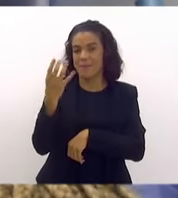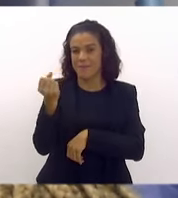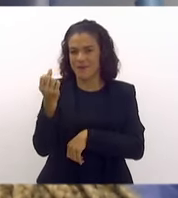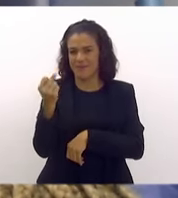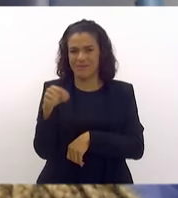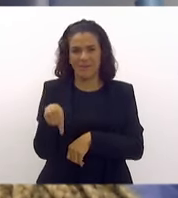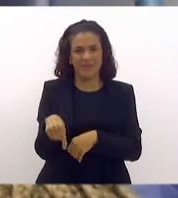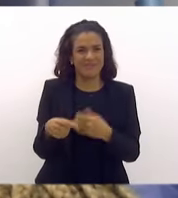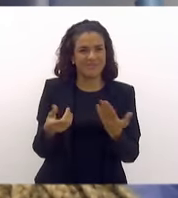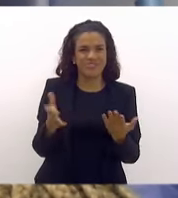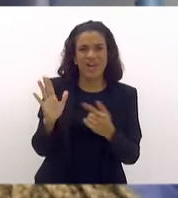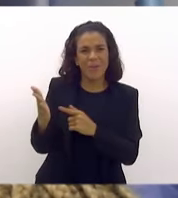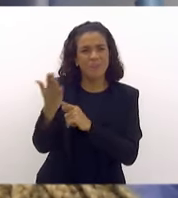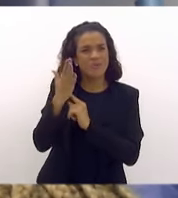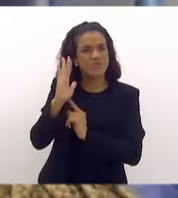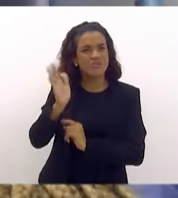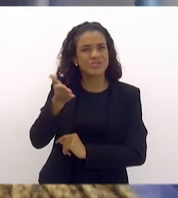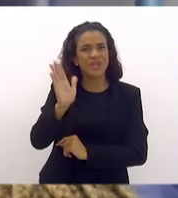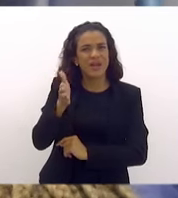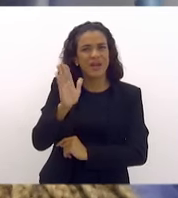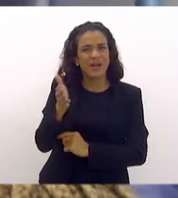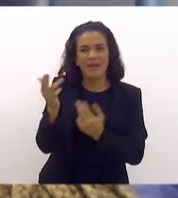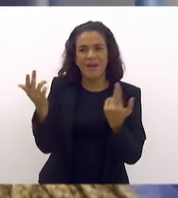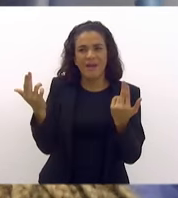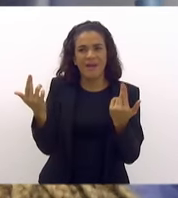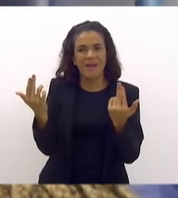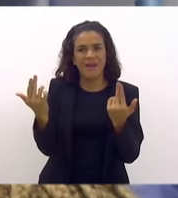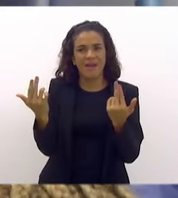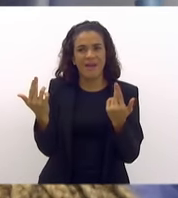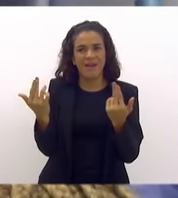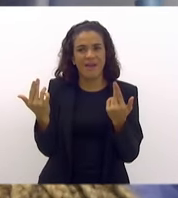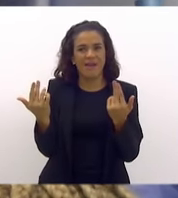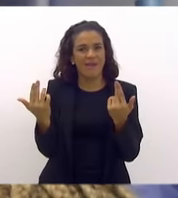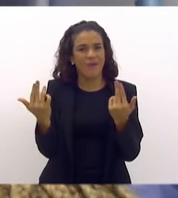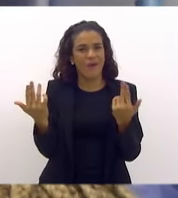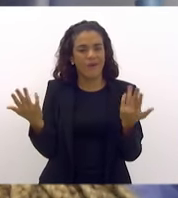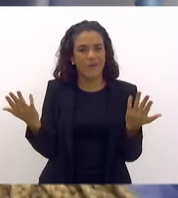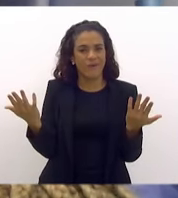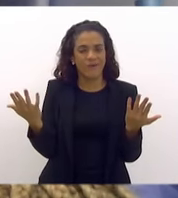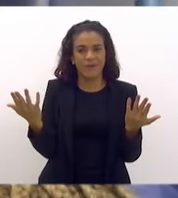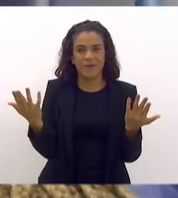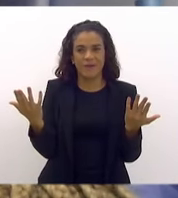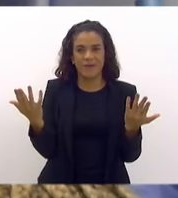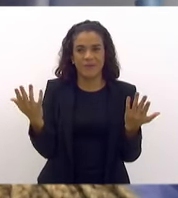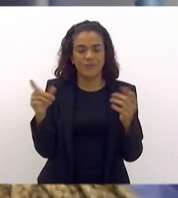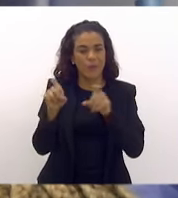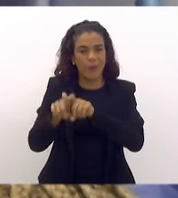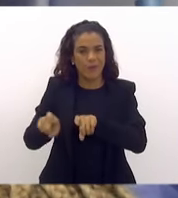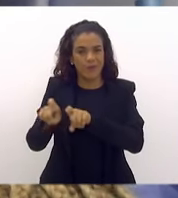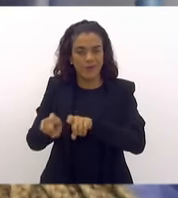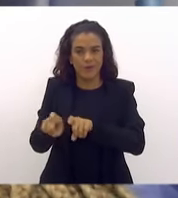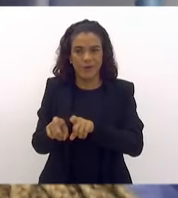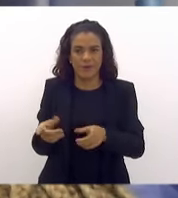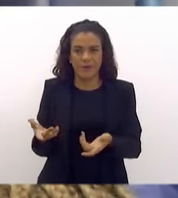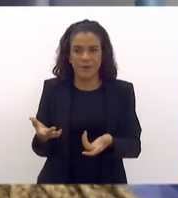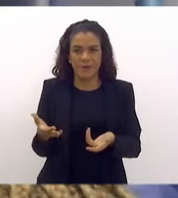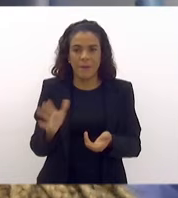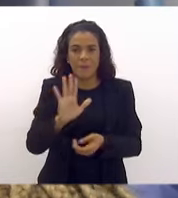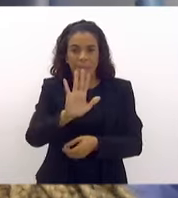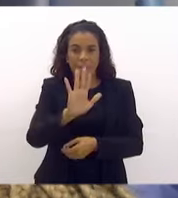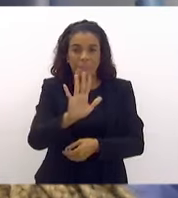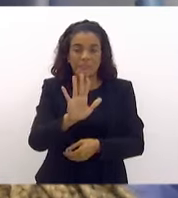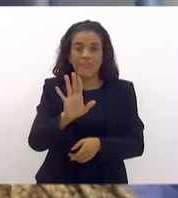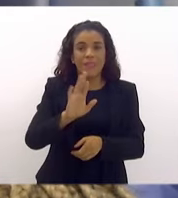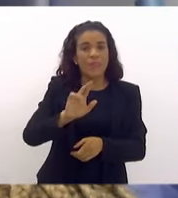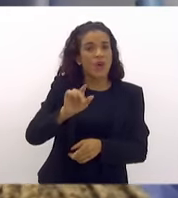disse não Não essa daqui ele já Ela já me mostrou é a mesma que eu vi no computador aí ele falou ah calma aí